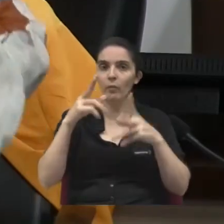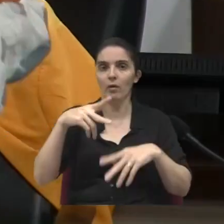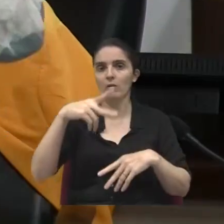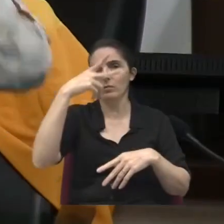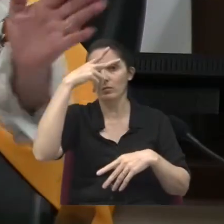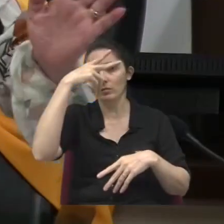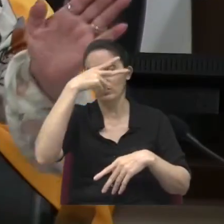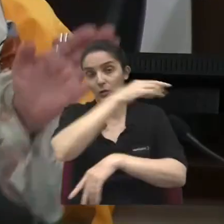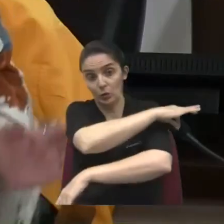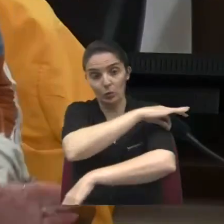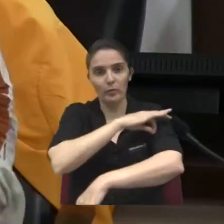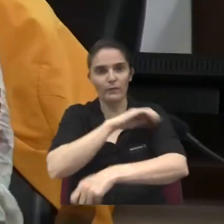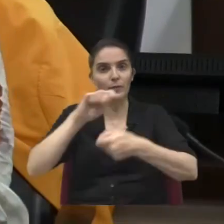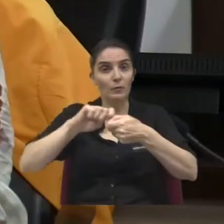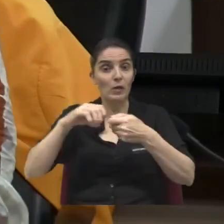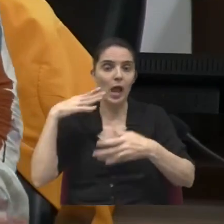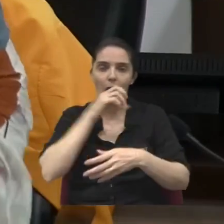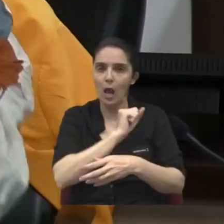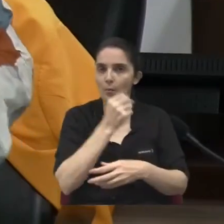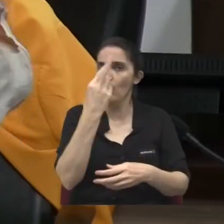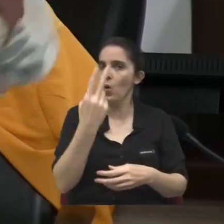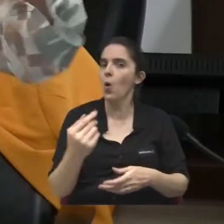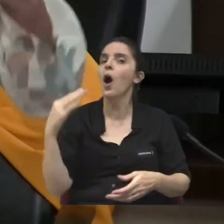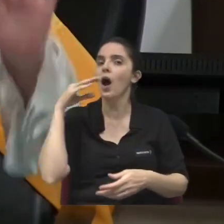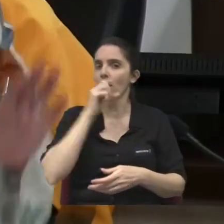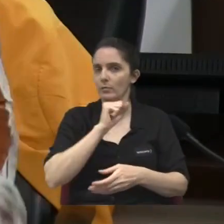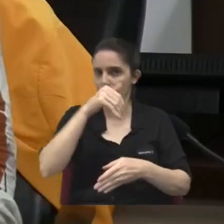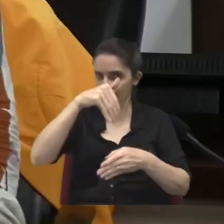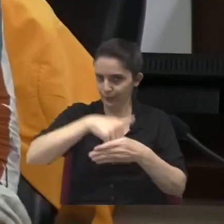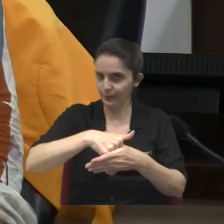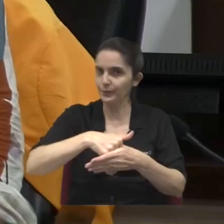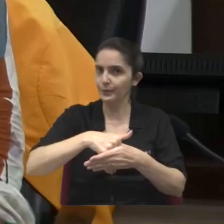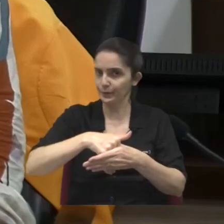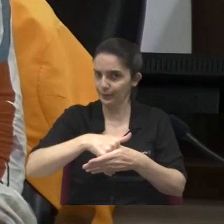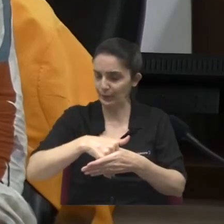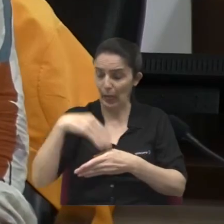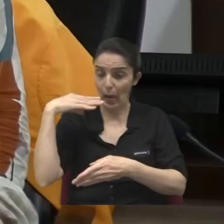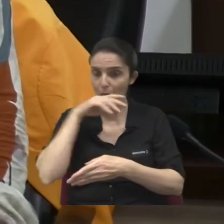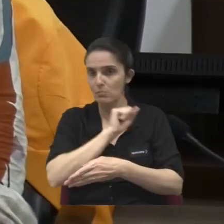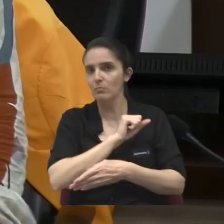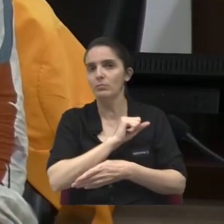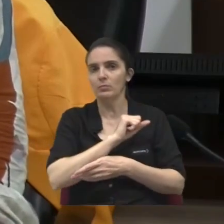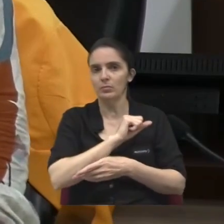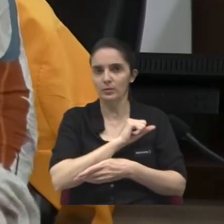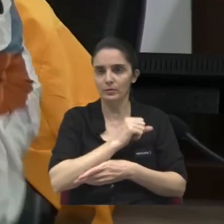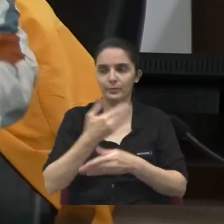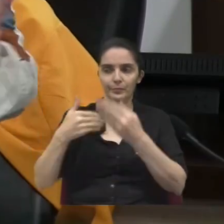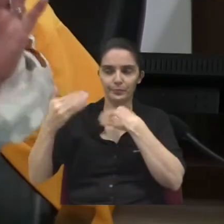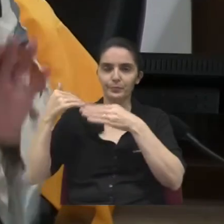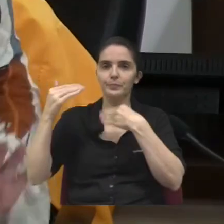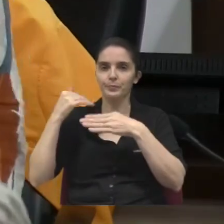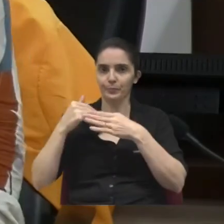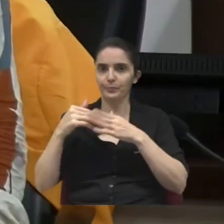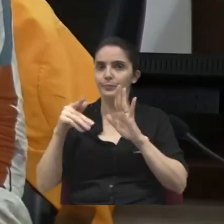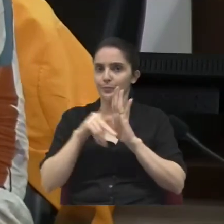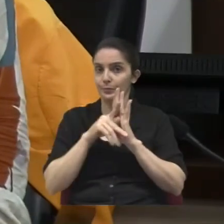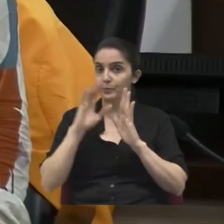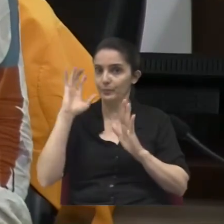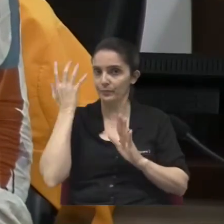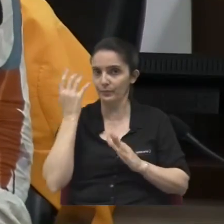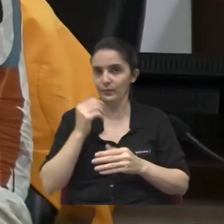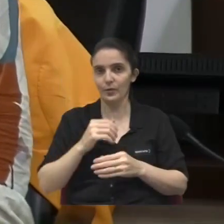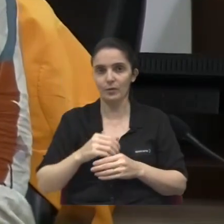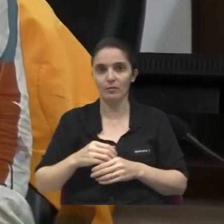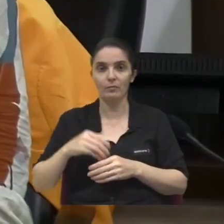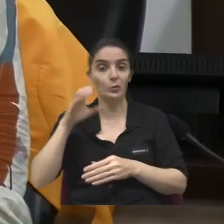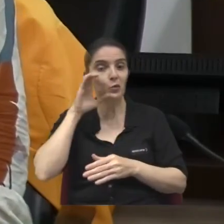assim como foi tão rápido, né? Foi um tirinho assim de rapidez na época para colocar o projeto dele, para não sobressair o meu, mas agora